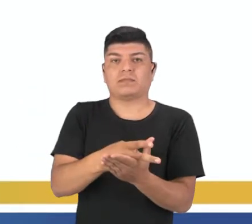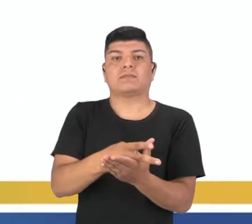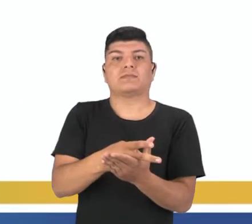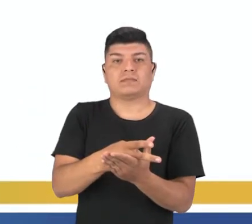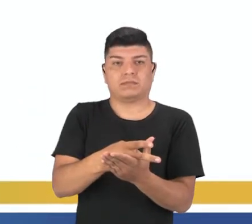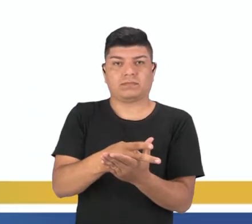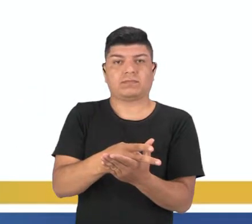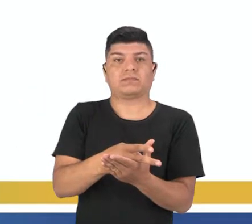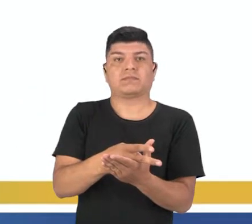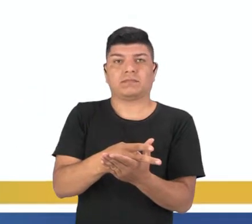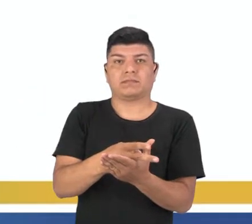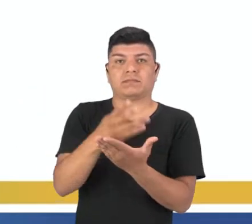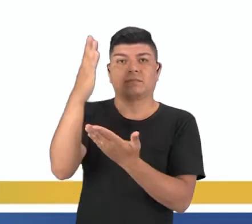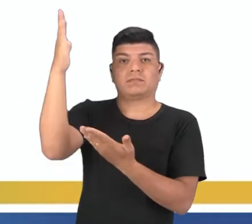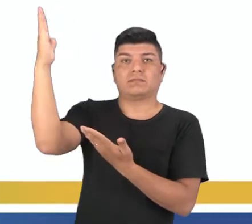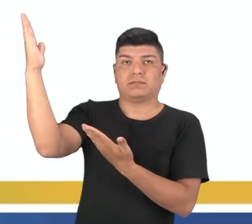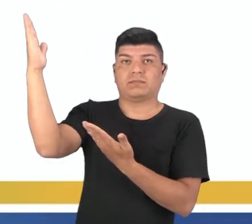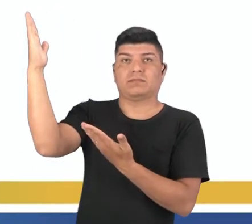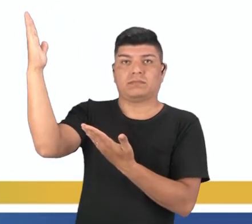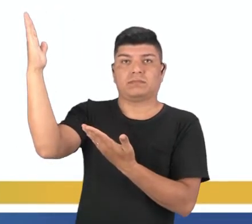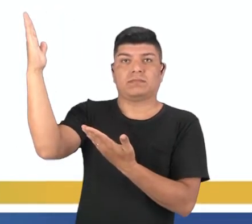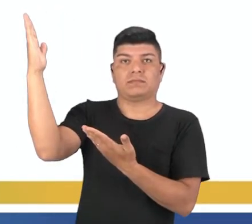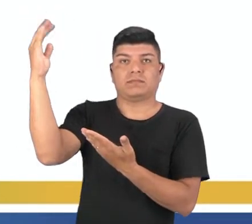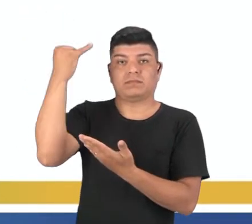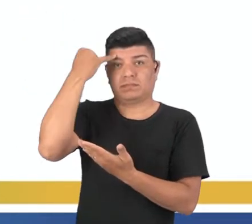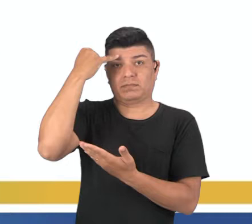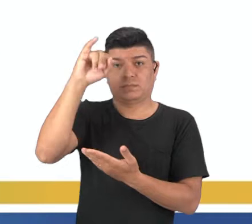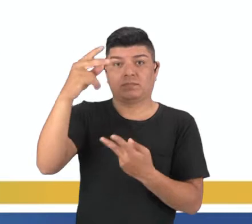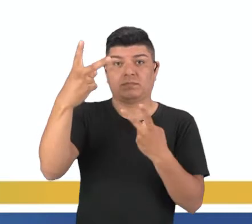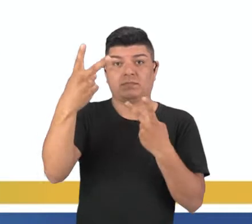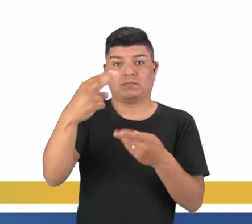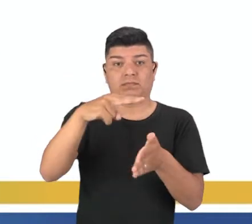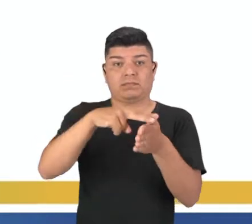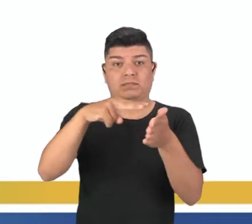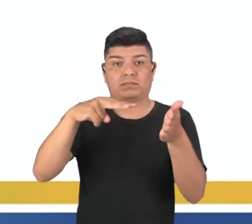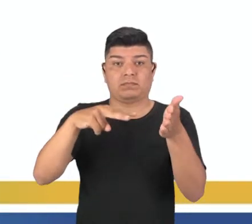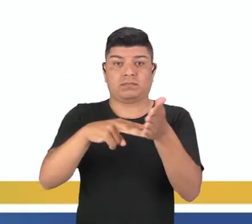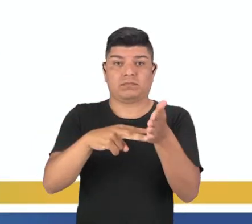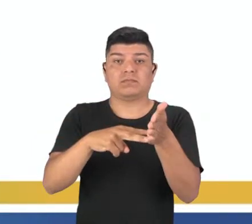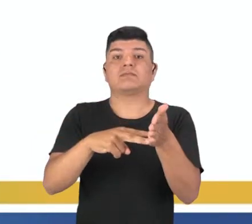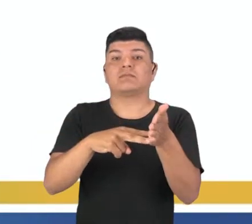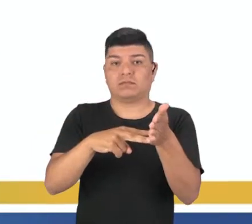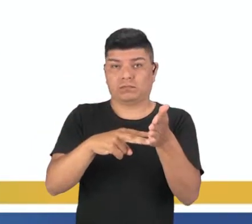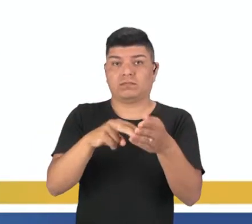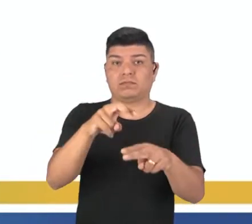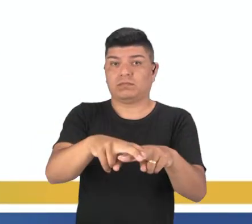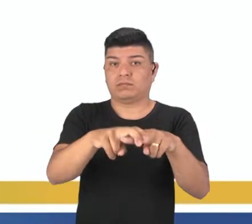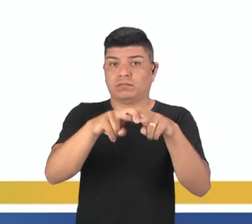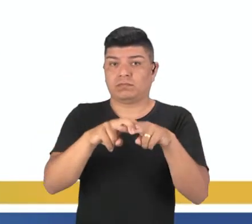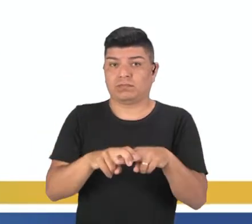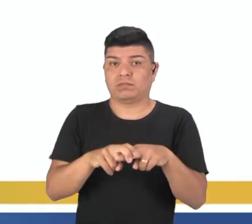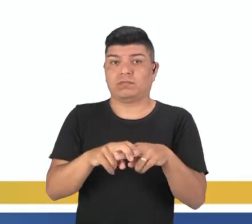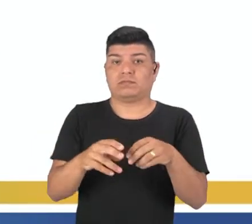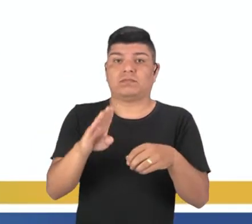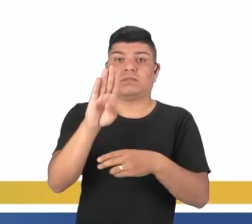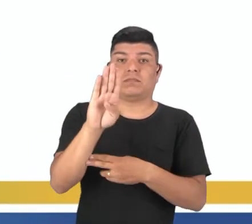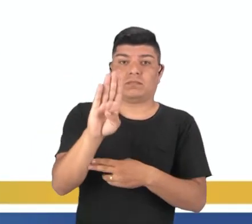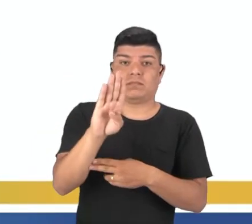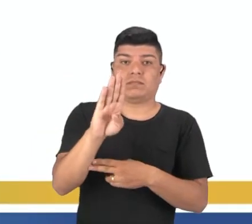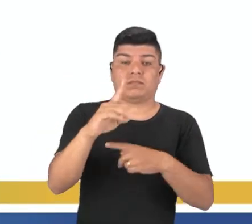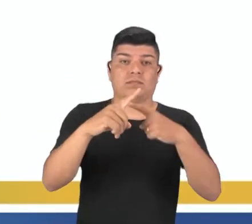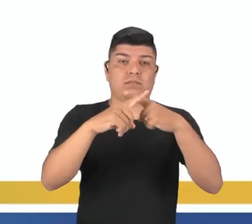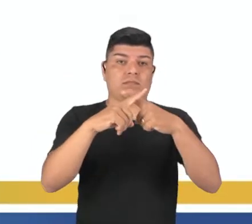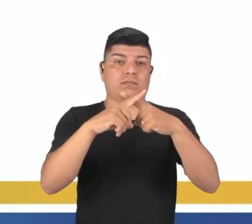dada, aí seguindo a mesma ideia do volume de prisma, Então, vai ser dada pela área da